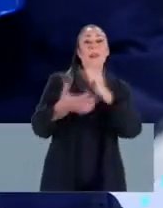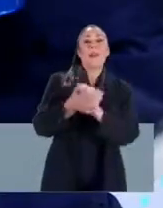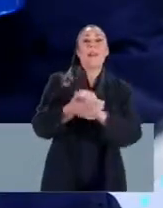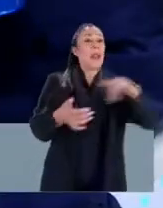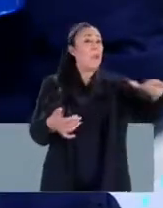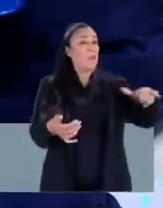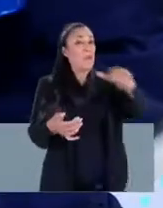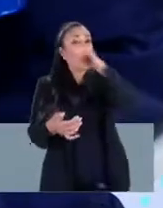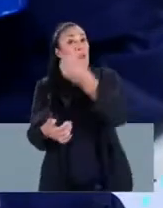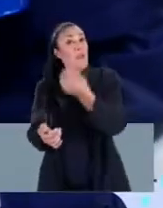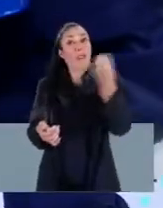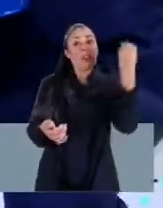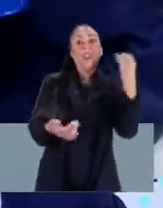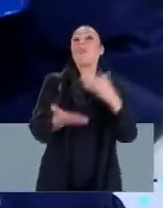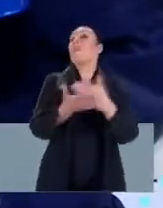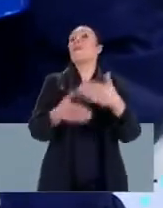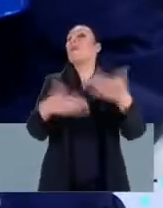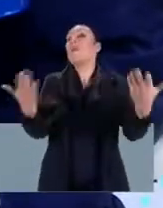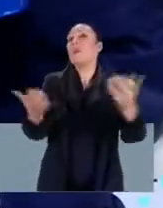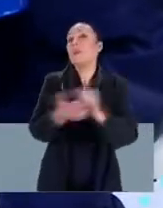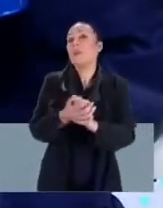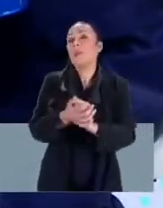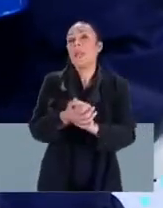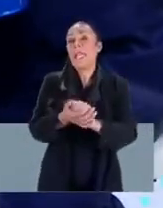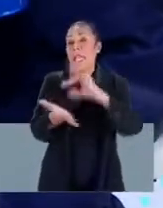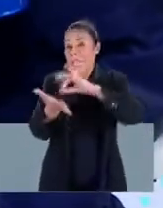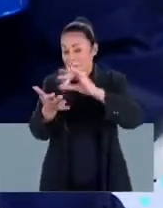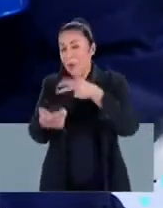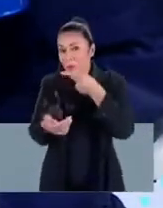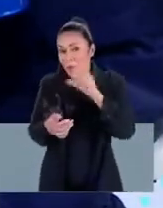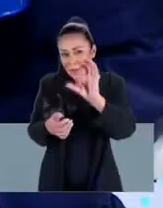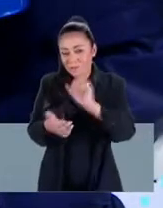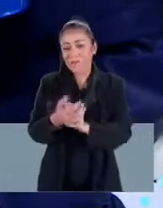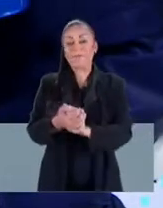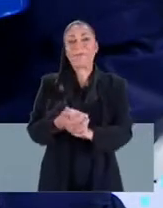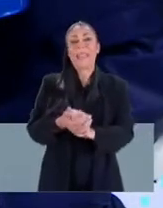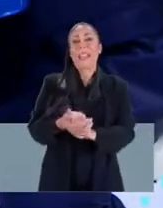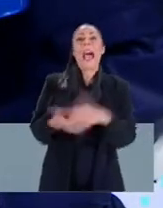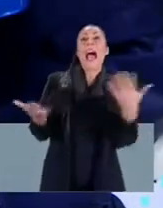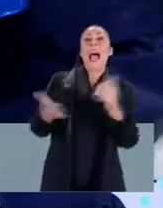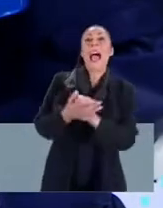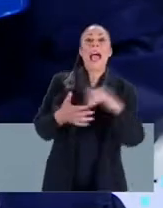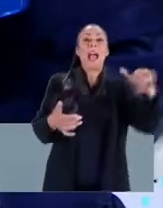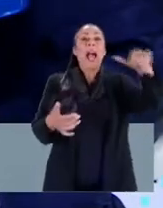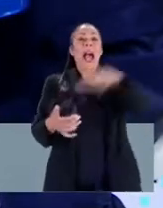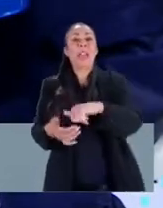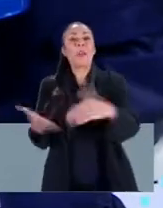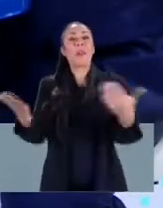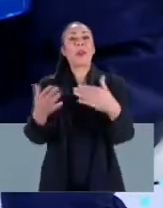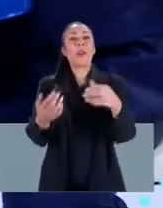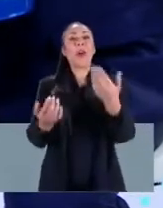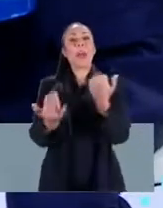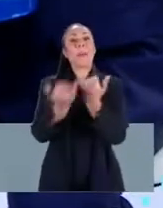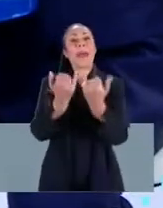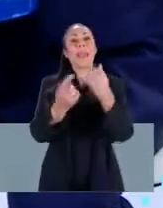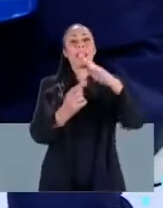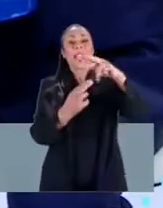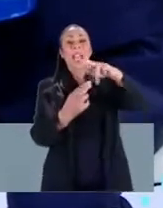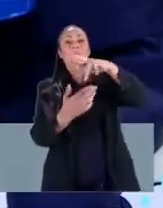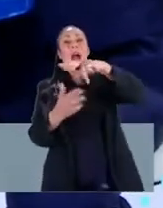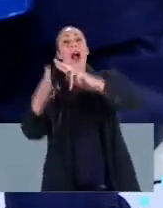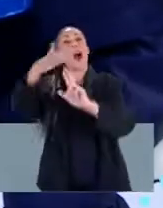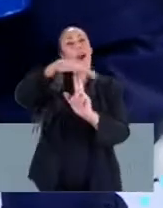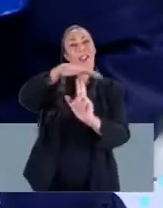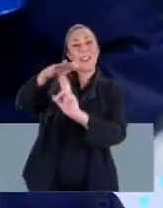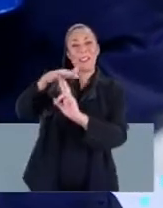avião. Quando ele começou a viajar de avião, os nossos inimigos dizem o seguinte: ah, o aeroporto virou uma rodoviária, está cheio de